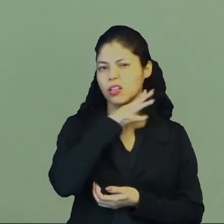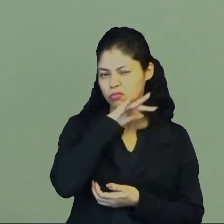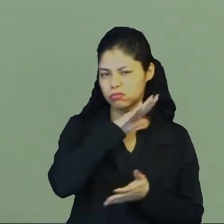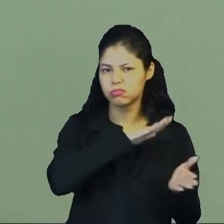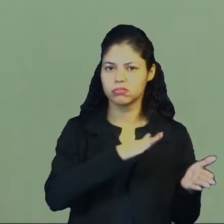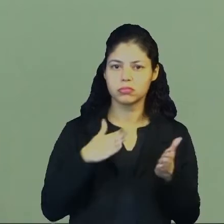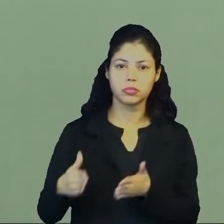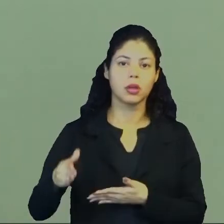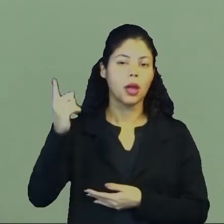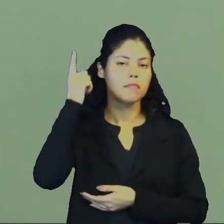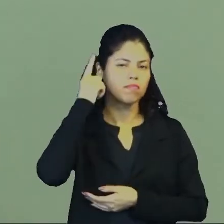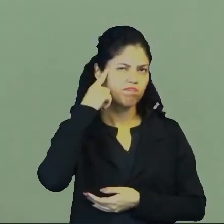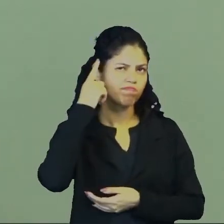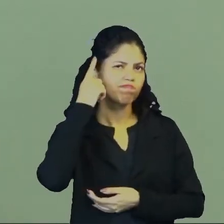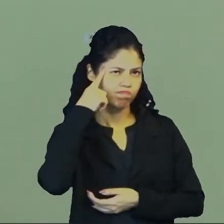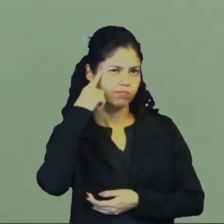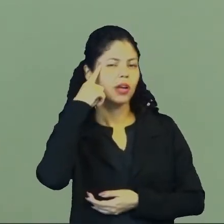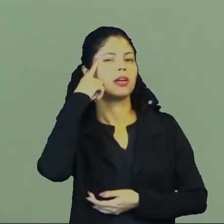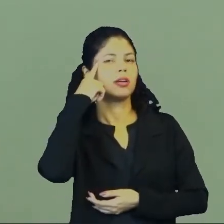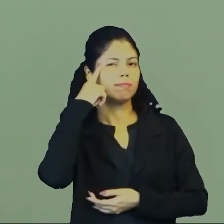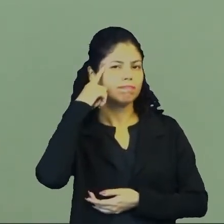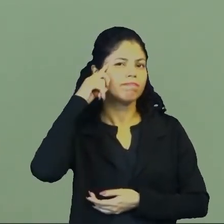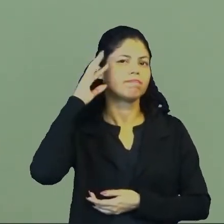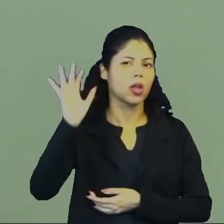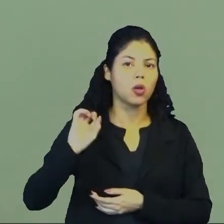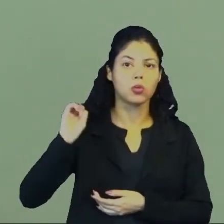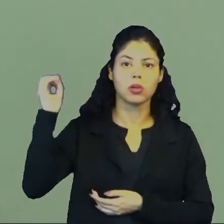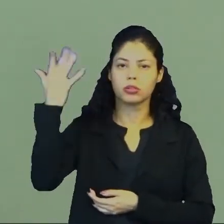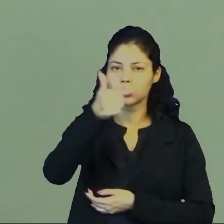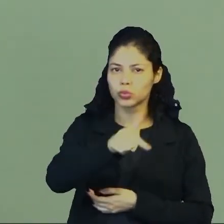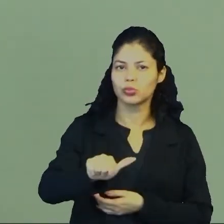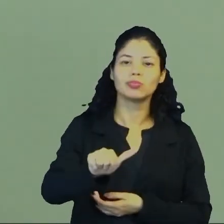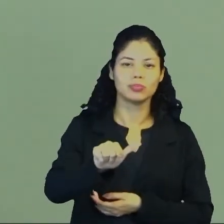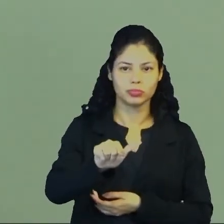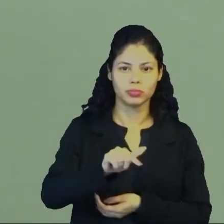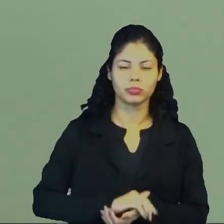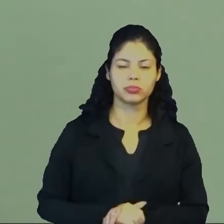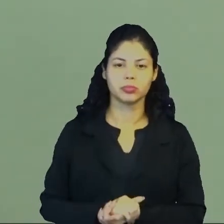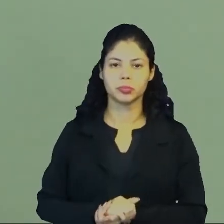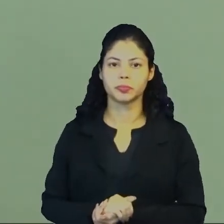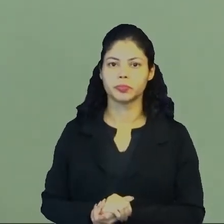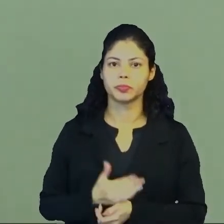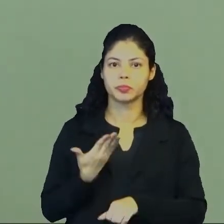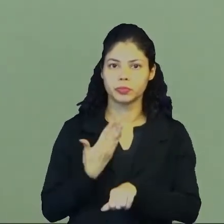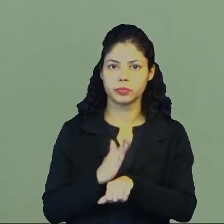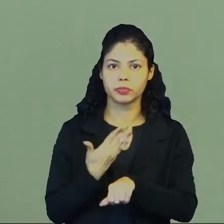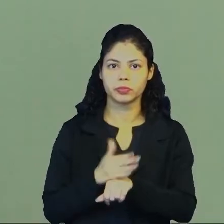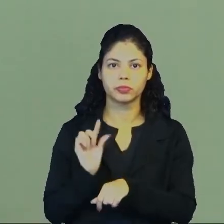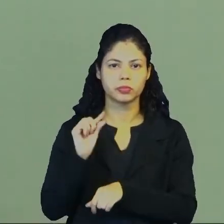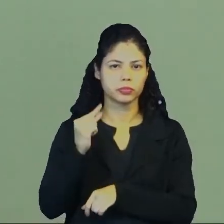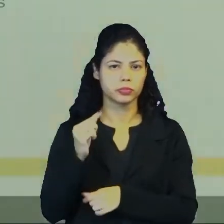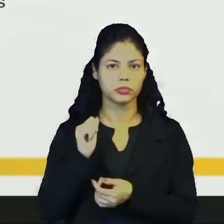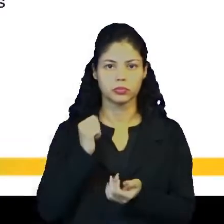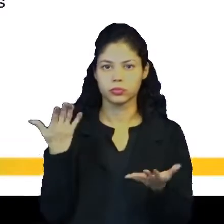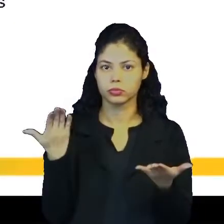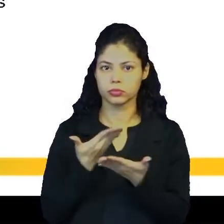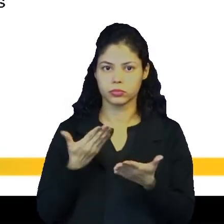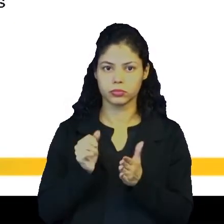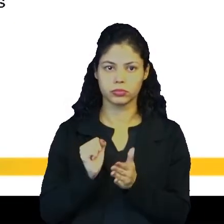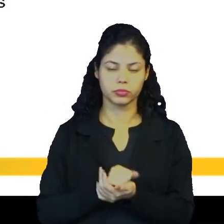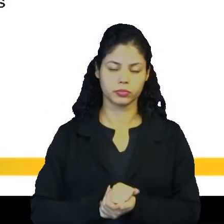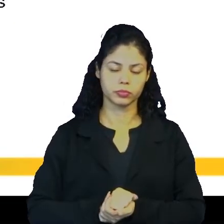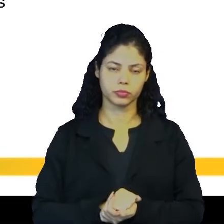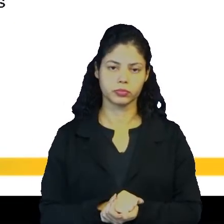você reflete para que não aconteça novamente. Vamos exercitar o que nós aprendemos na aula de hoje.